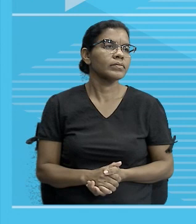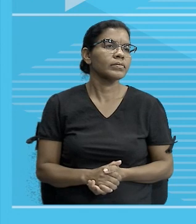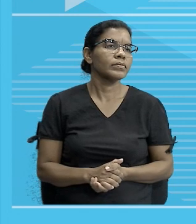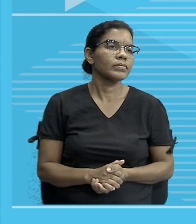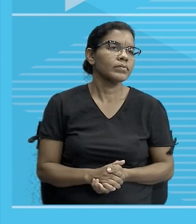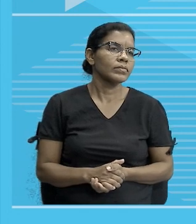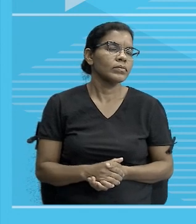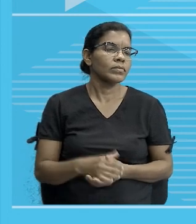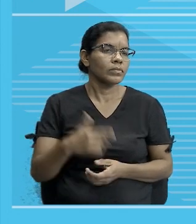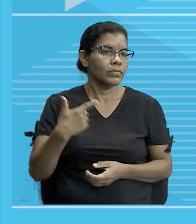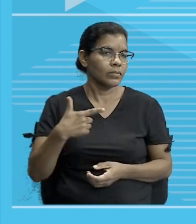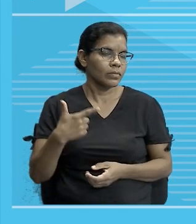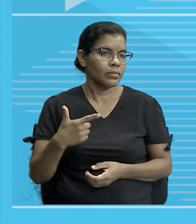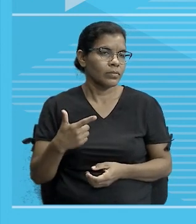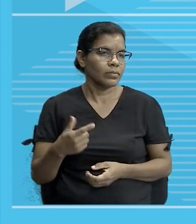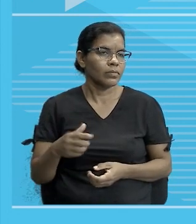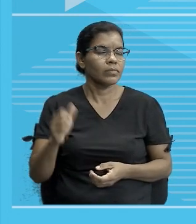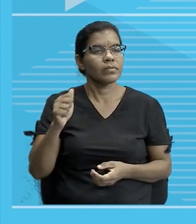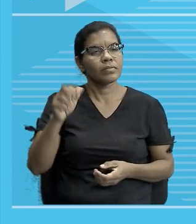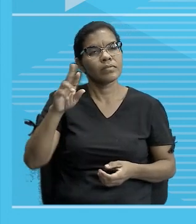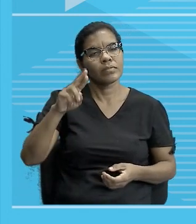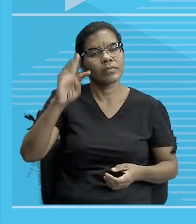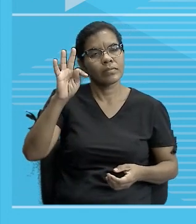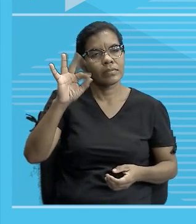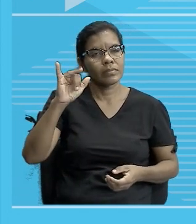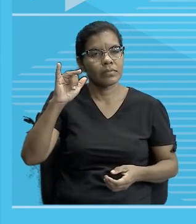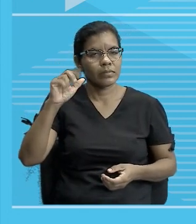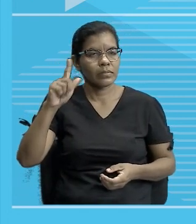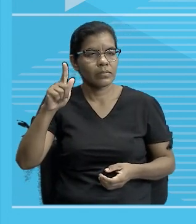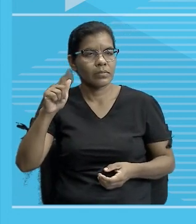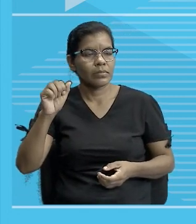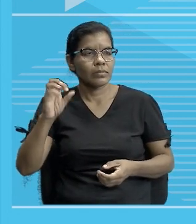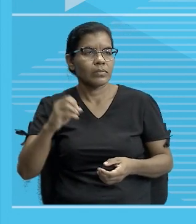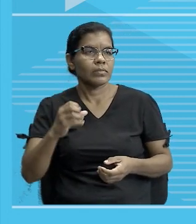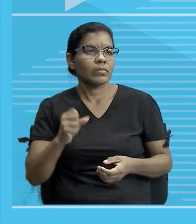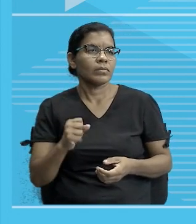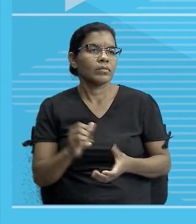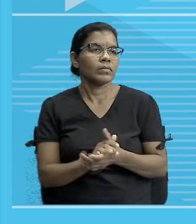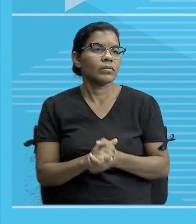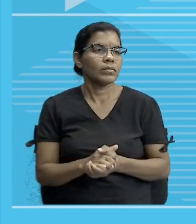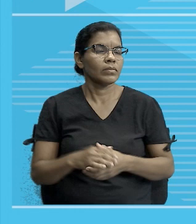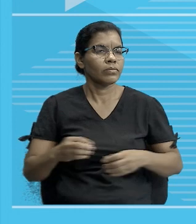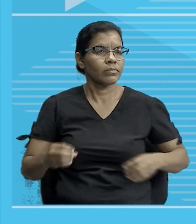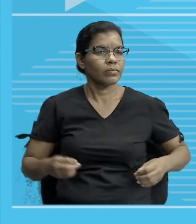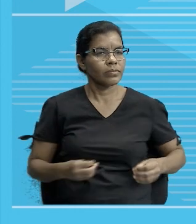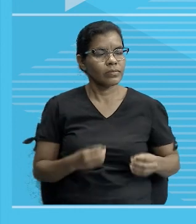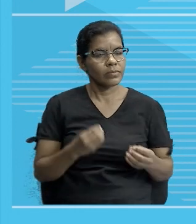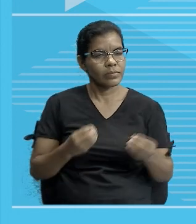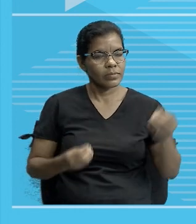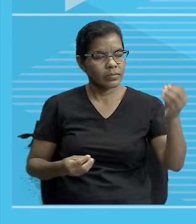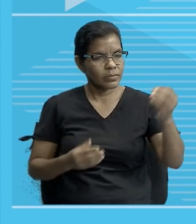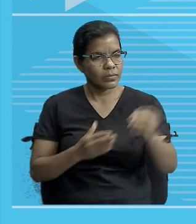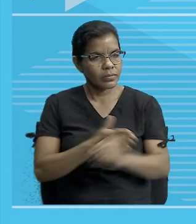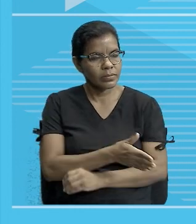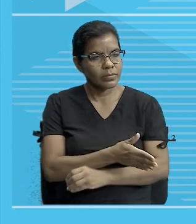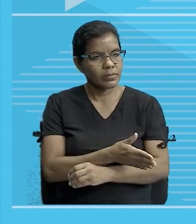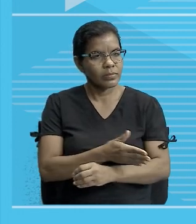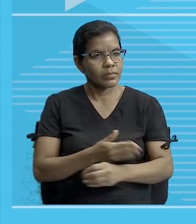Ambos os artigos, São Francisco do Piauí, introduziram